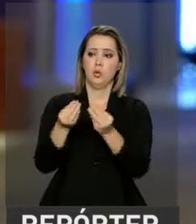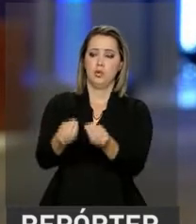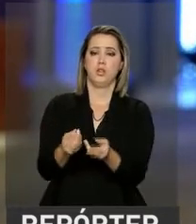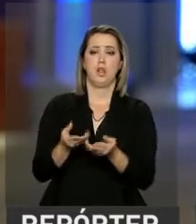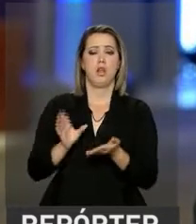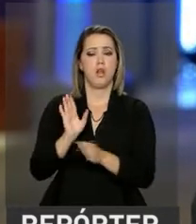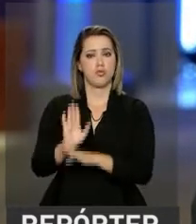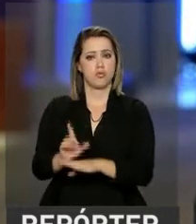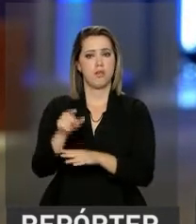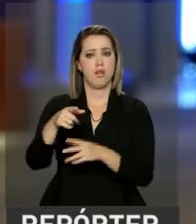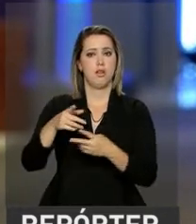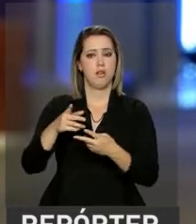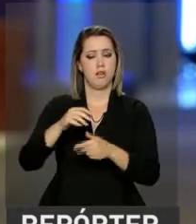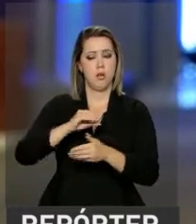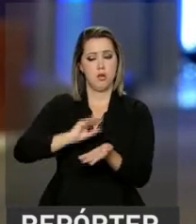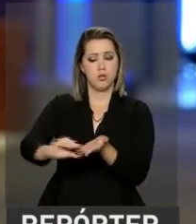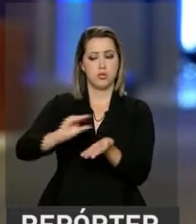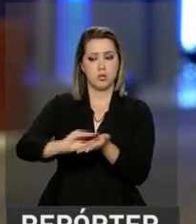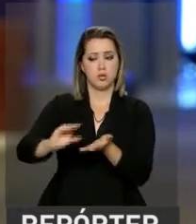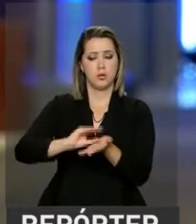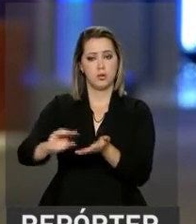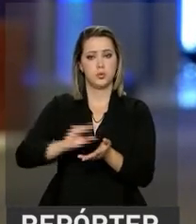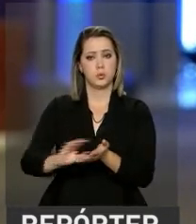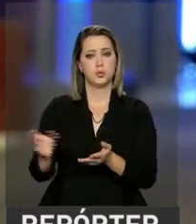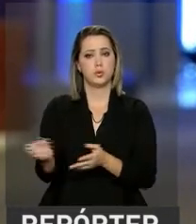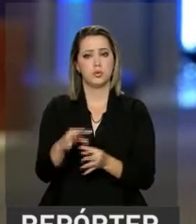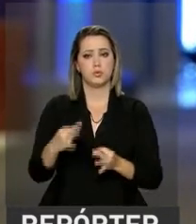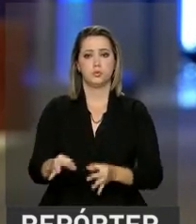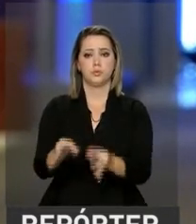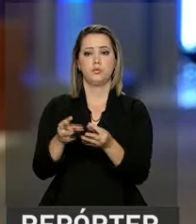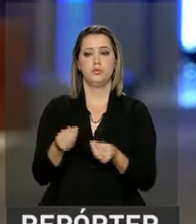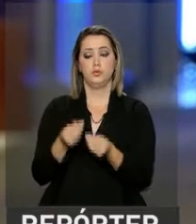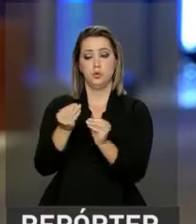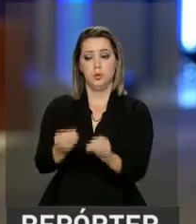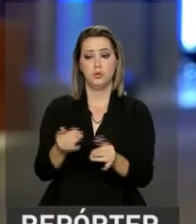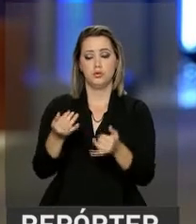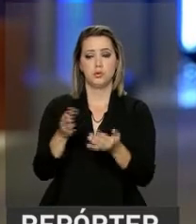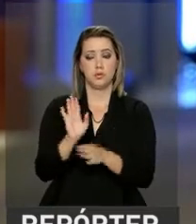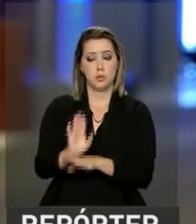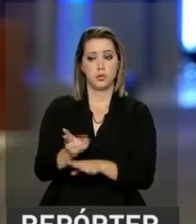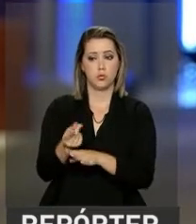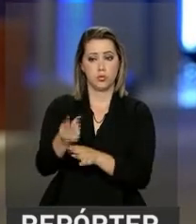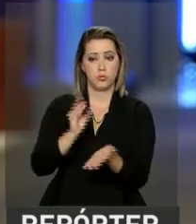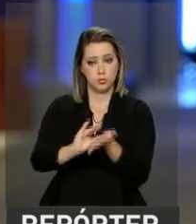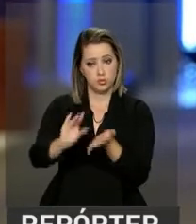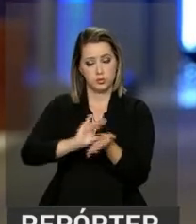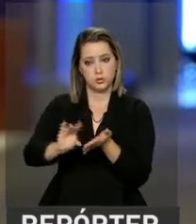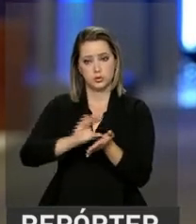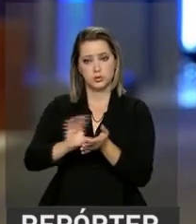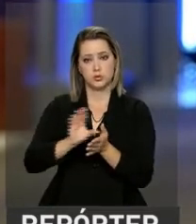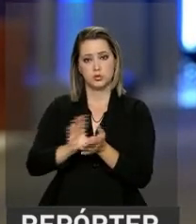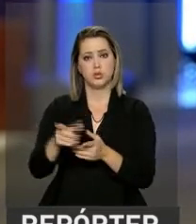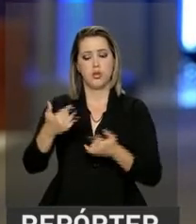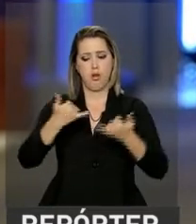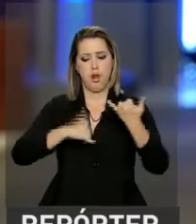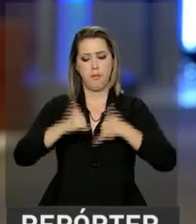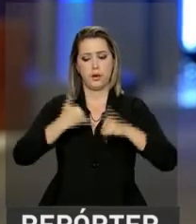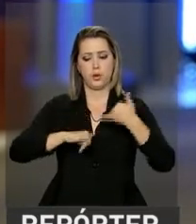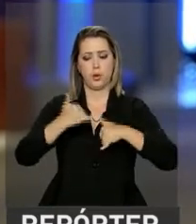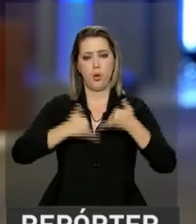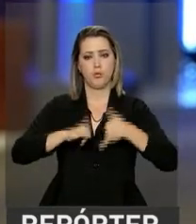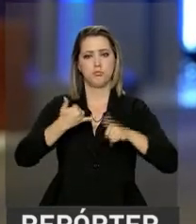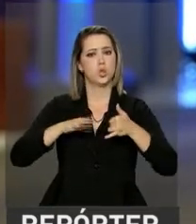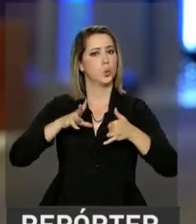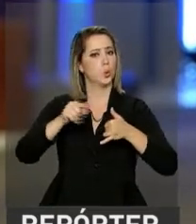tecnológica. Nós estamos investindo na modernização dos laboratórios federais do Brasil, dos laboratórios estaduais, todos os